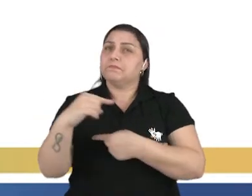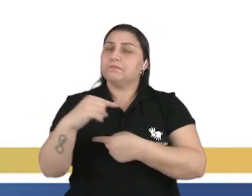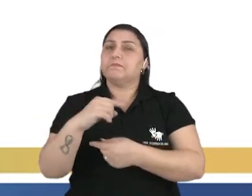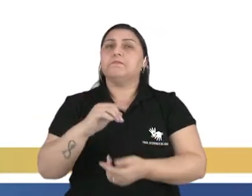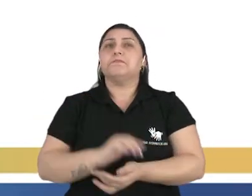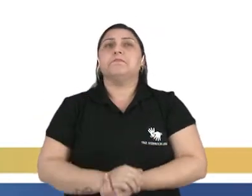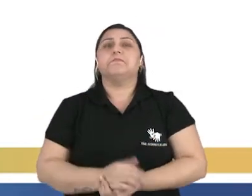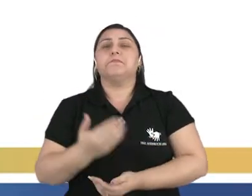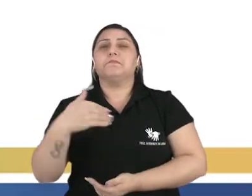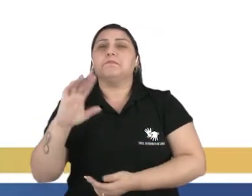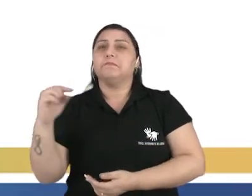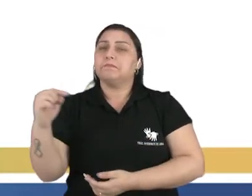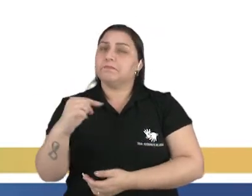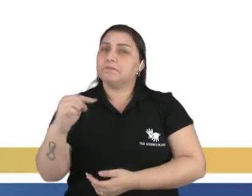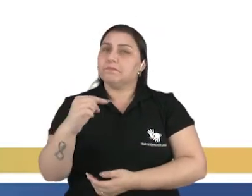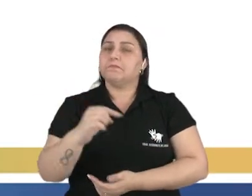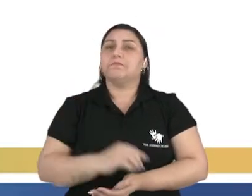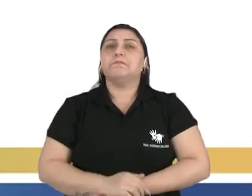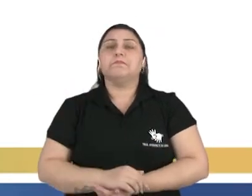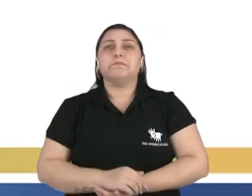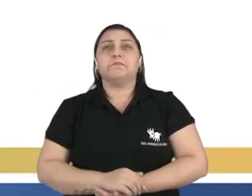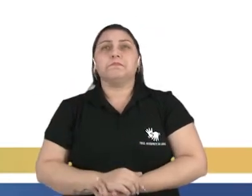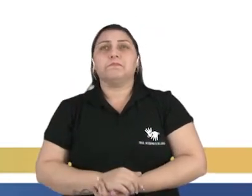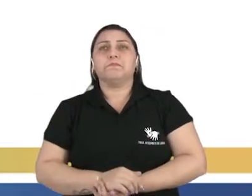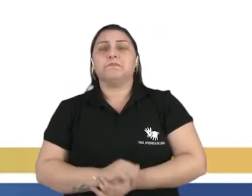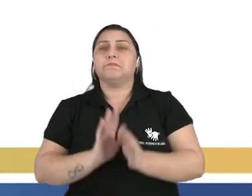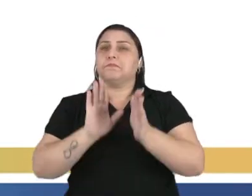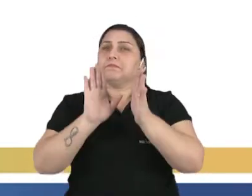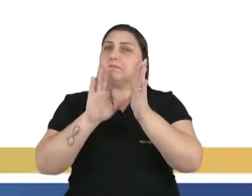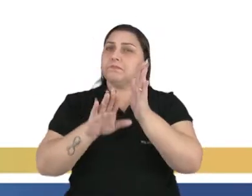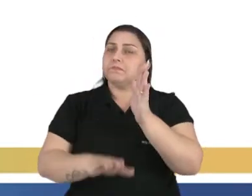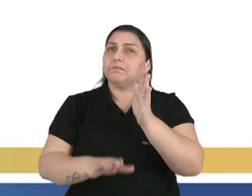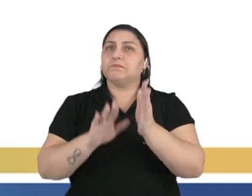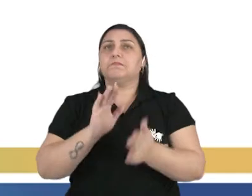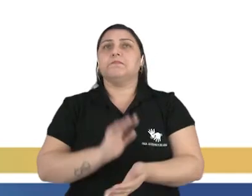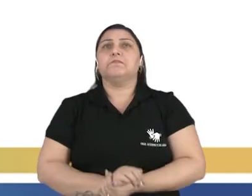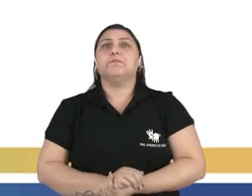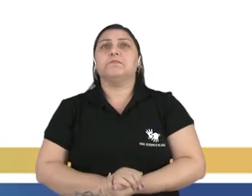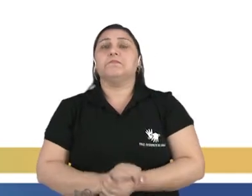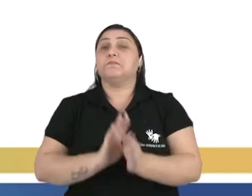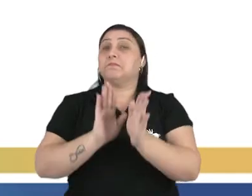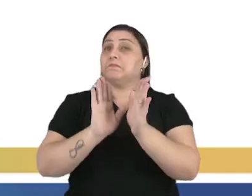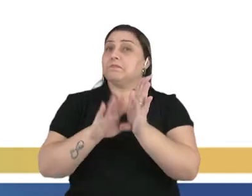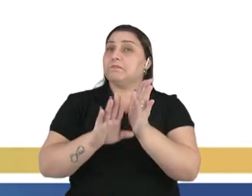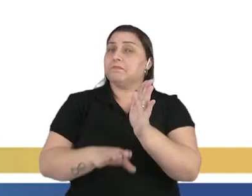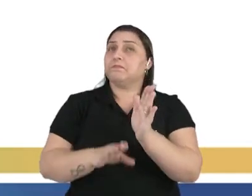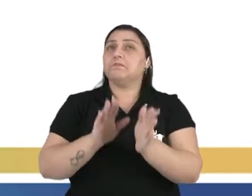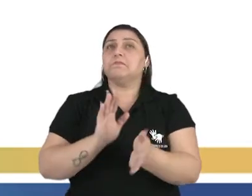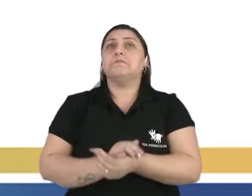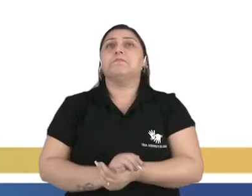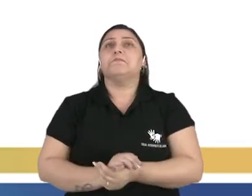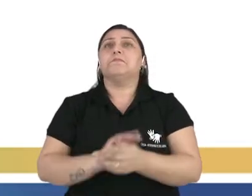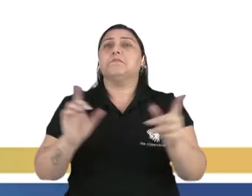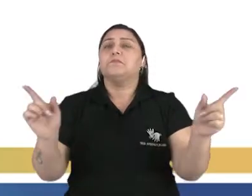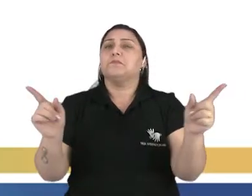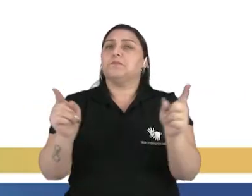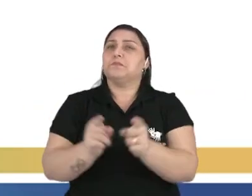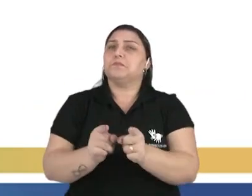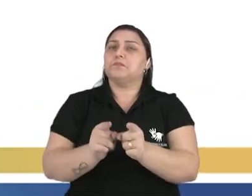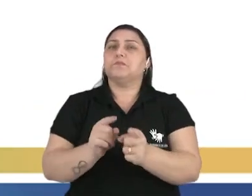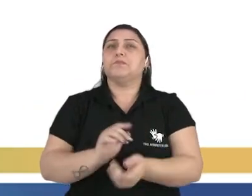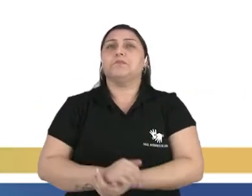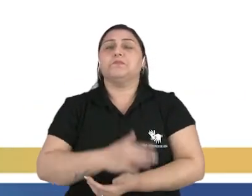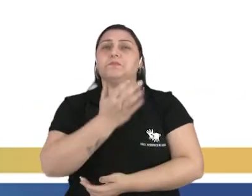ficando mais negativo, então ele vai como se fosse diminuindo, né? E essa diminuição vai reduzir